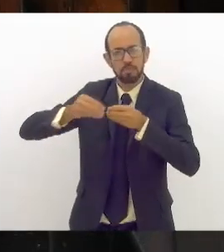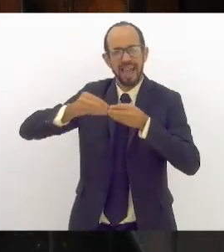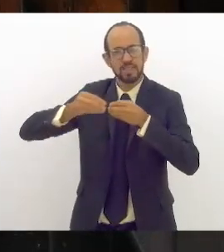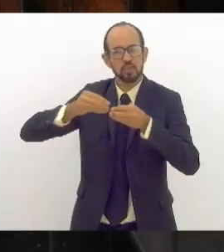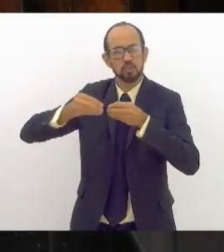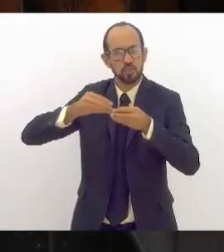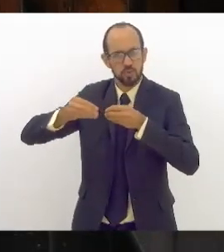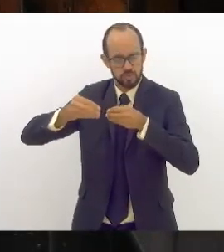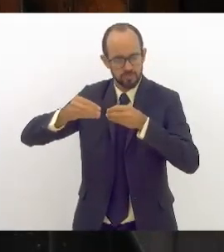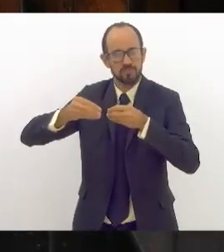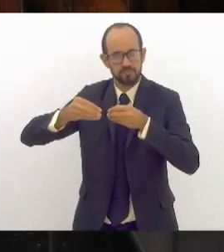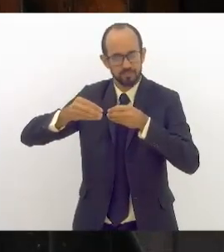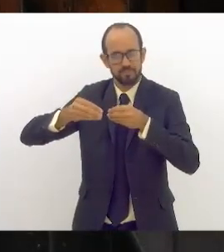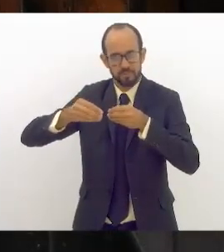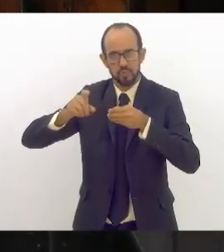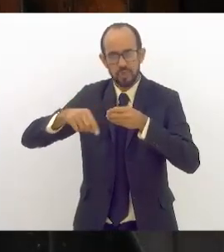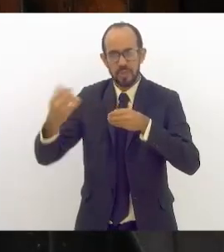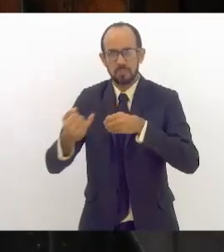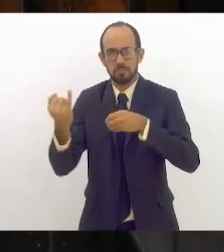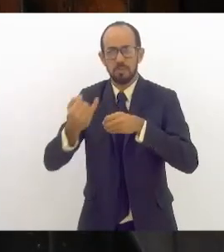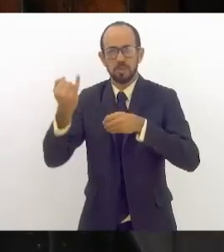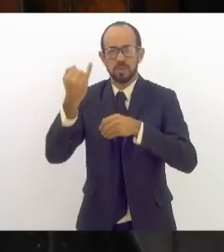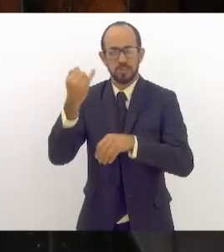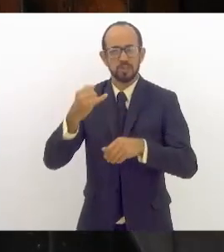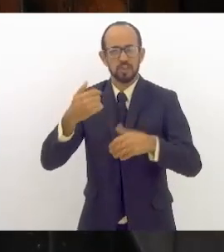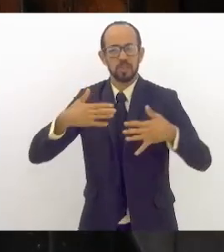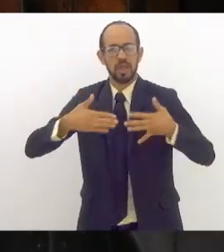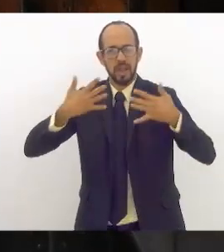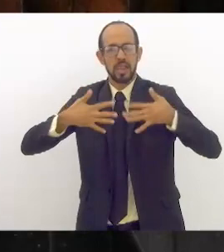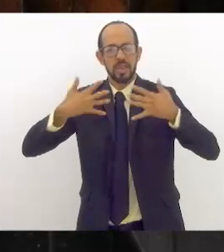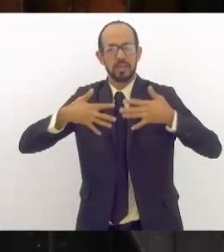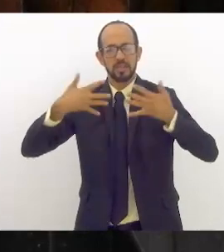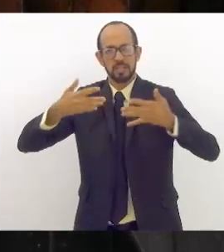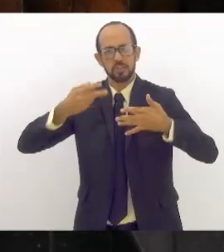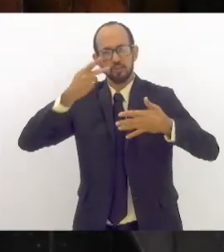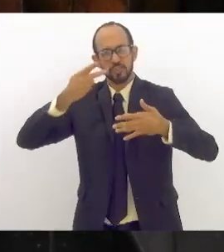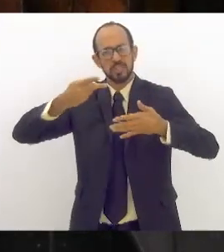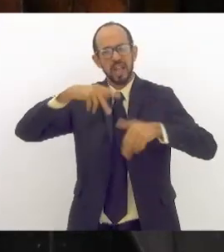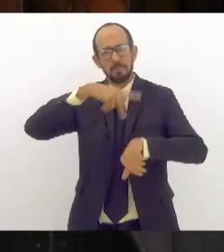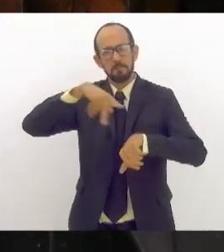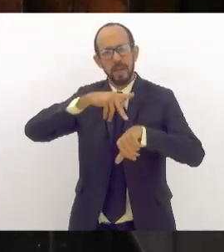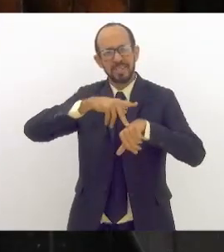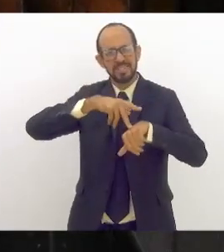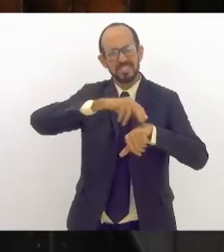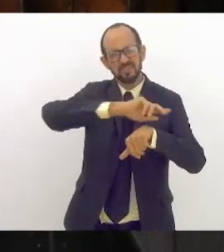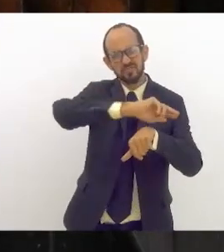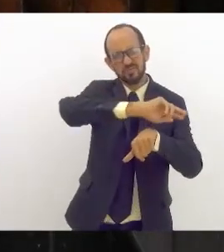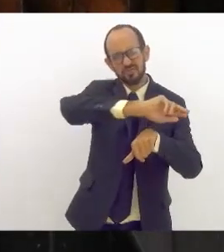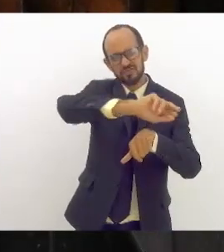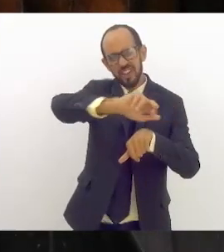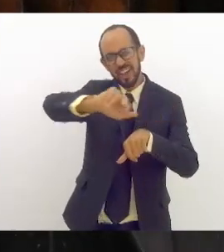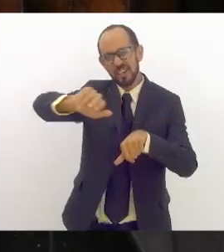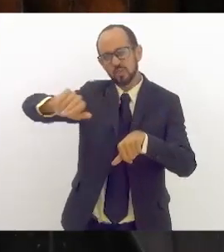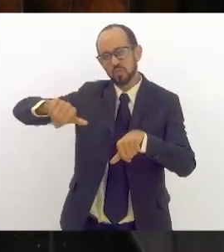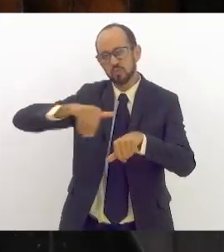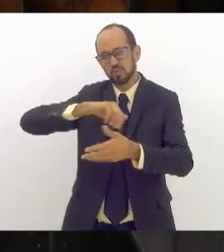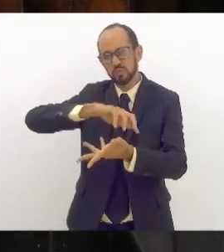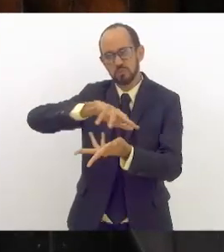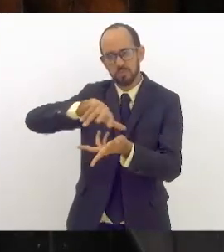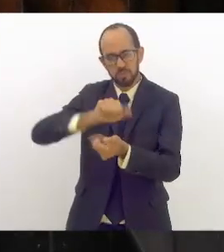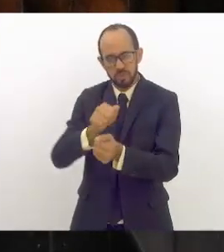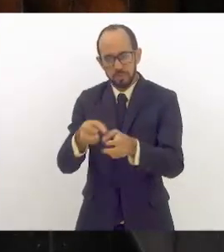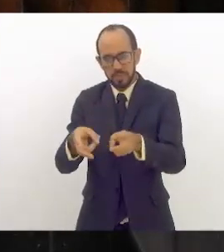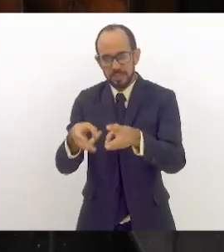isso é tão importante eu tenho tido alegria de visitar tantos países no mundo e